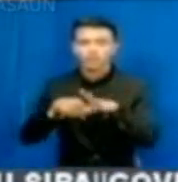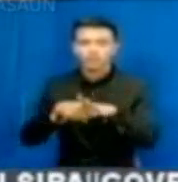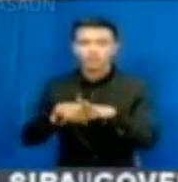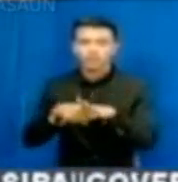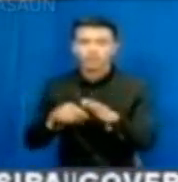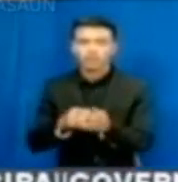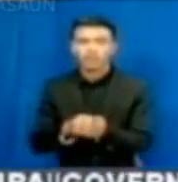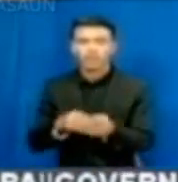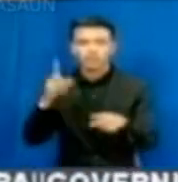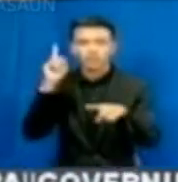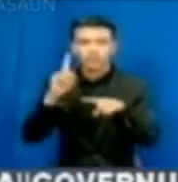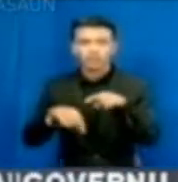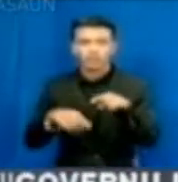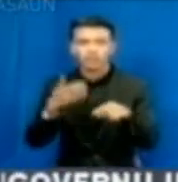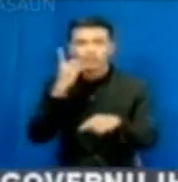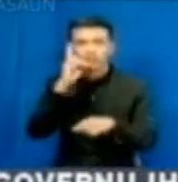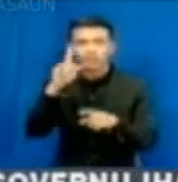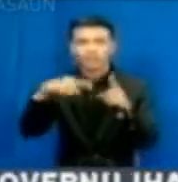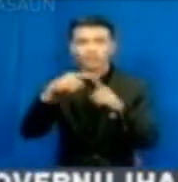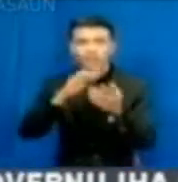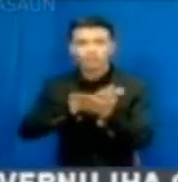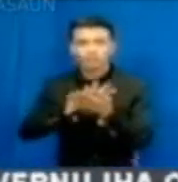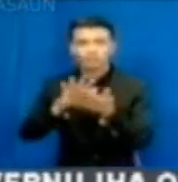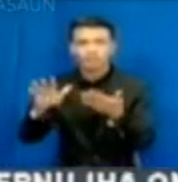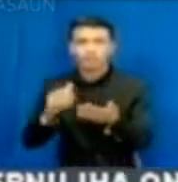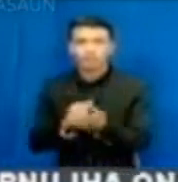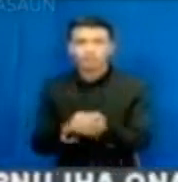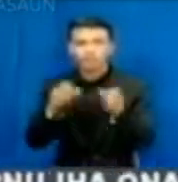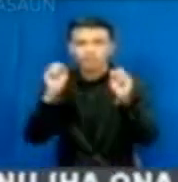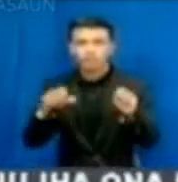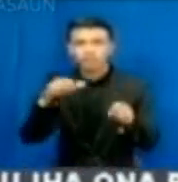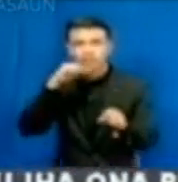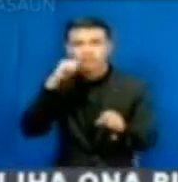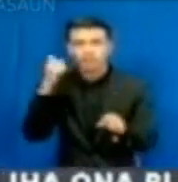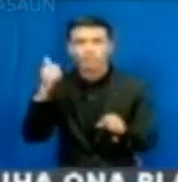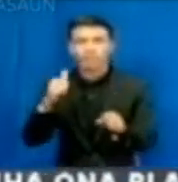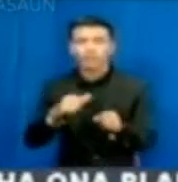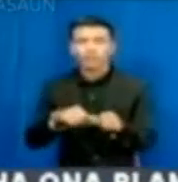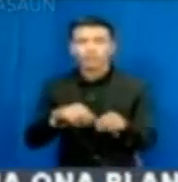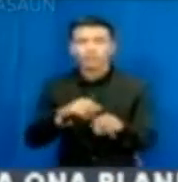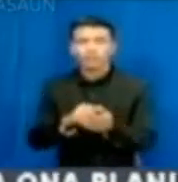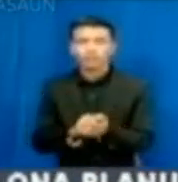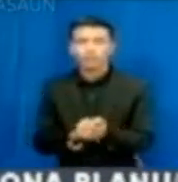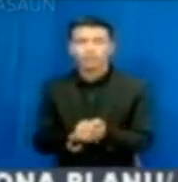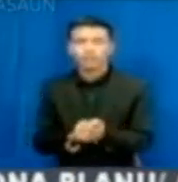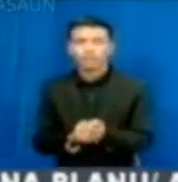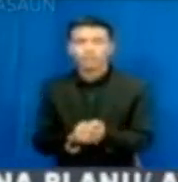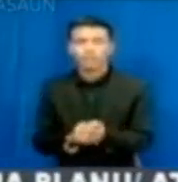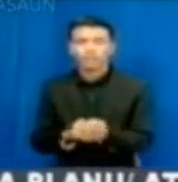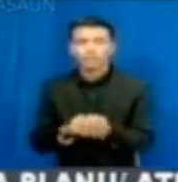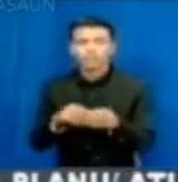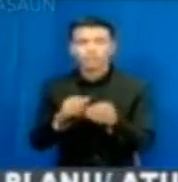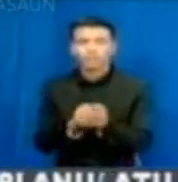Né La Bele Atu Dihang Bahira Atu Mos Bele Dihang Abang Bayru Siamo Toto Laku Agribilis Laku